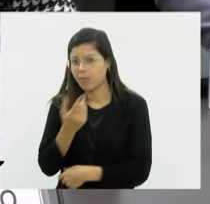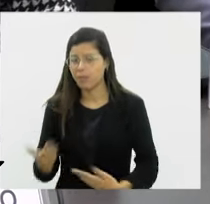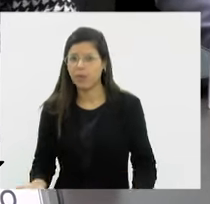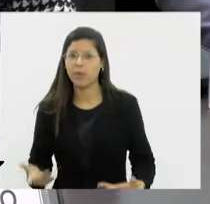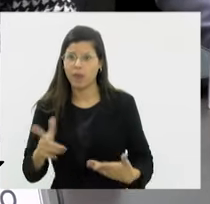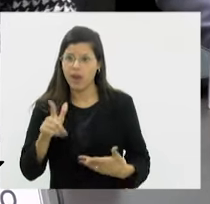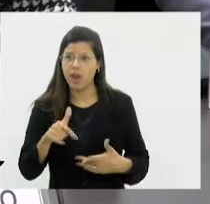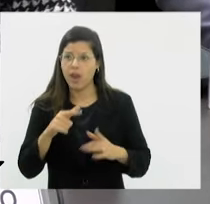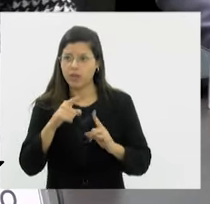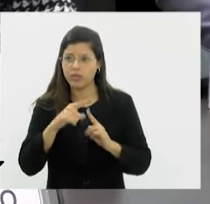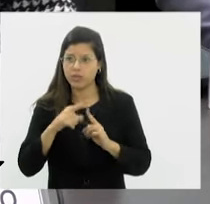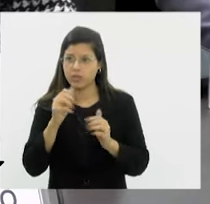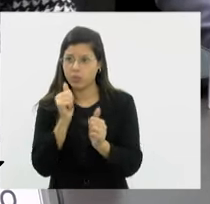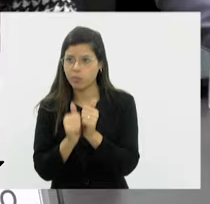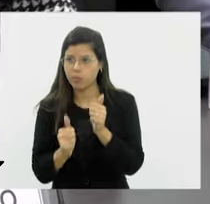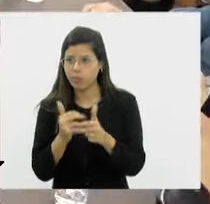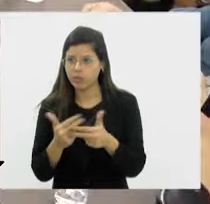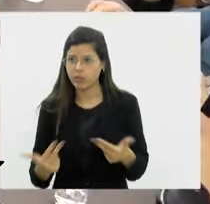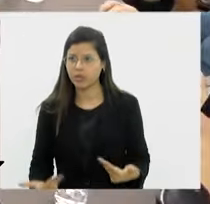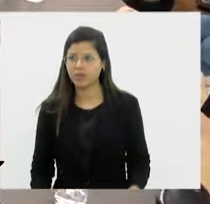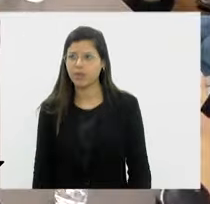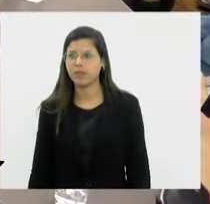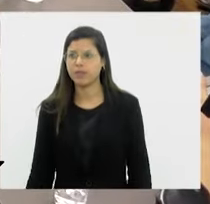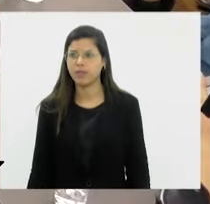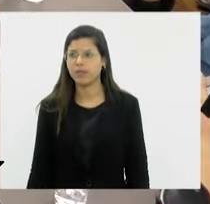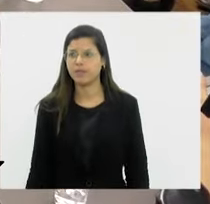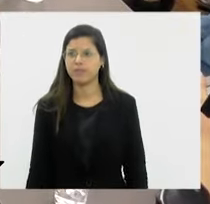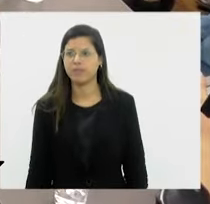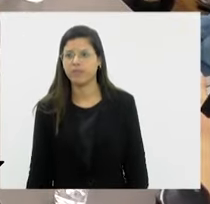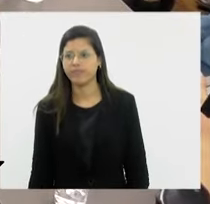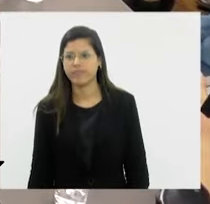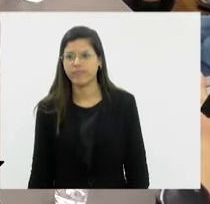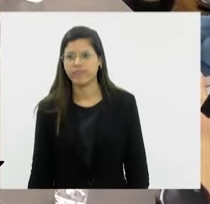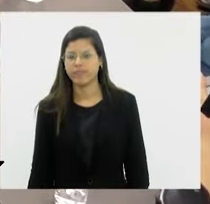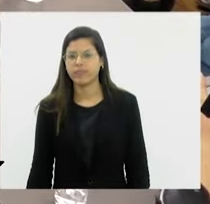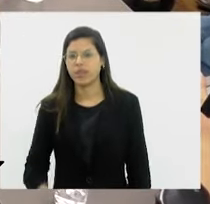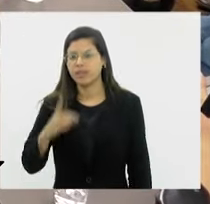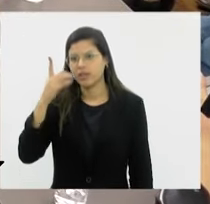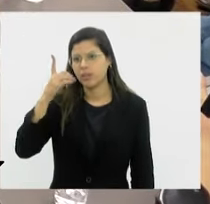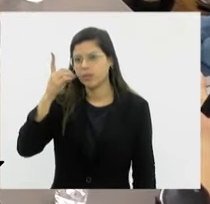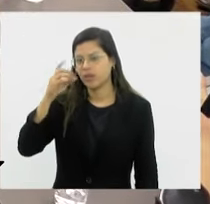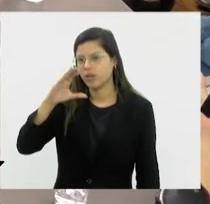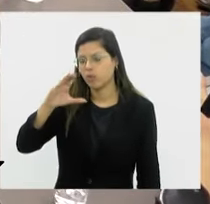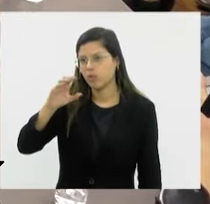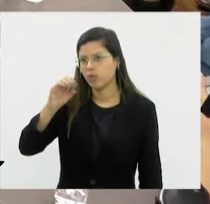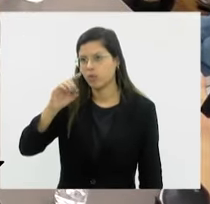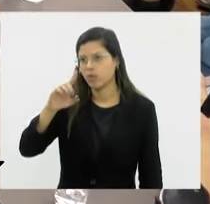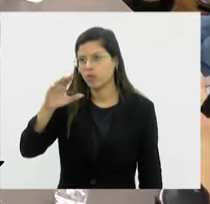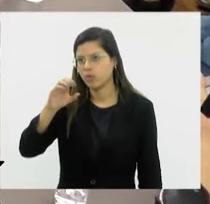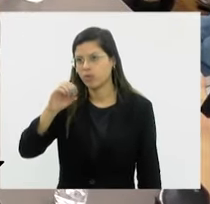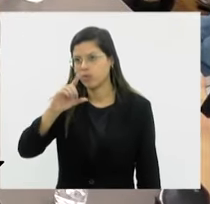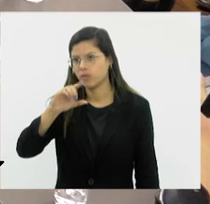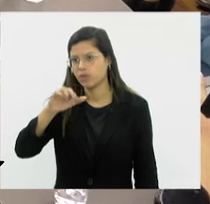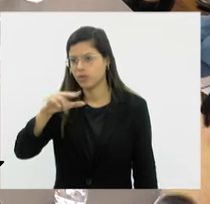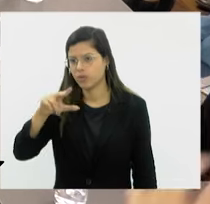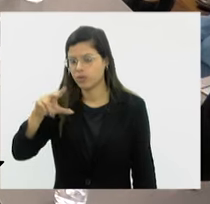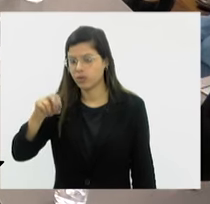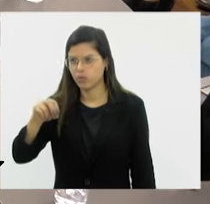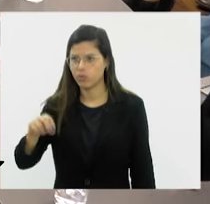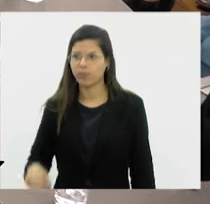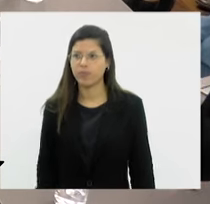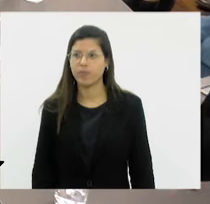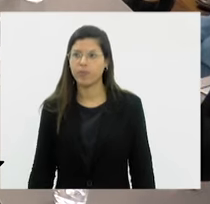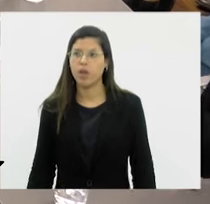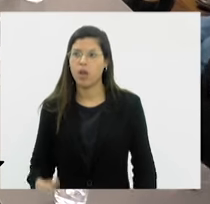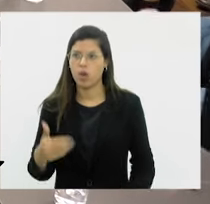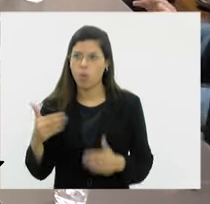Está aqui. Senhor presidente, para pesquisar, então me filio a... Deputado Cozolino. Eu me filio à posição de